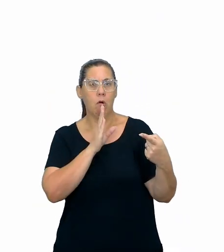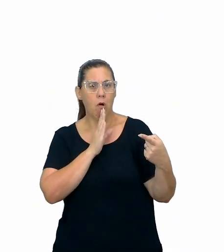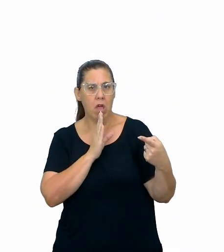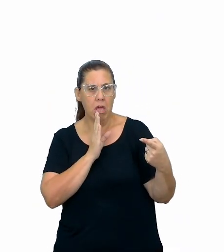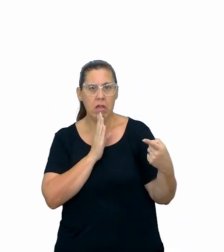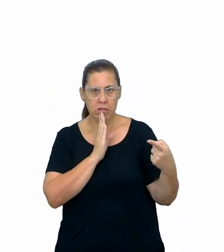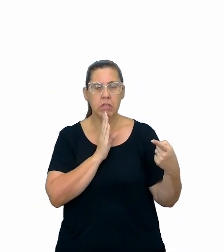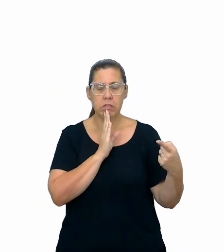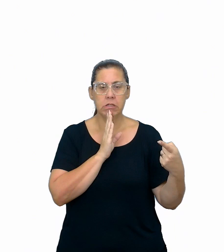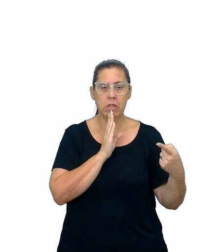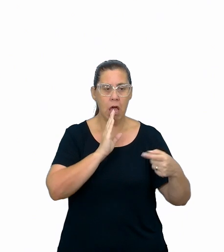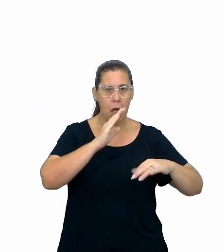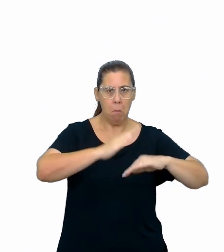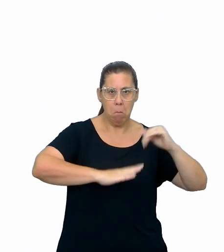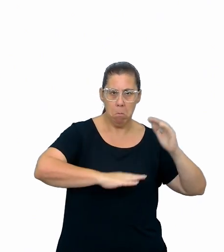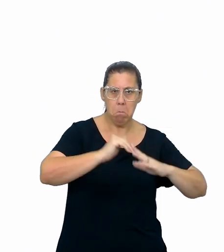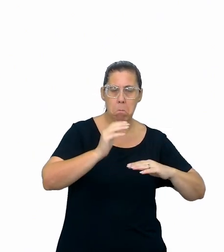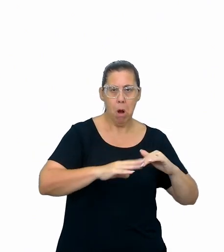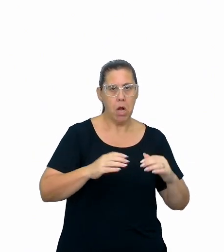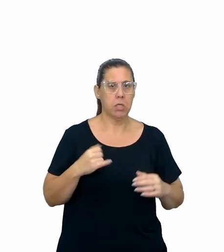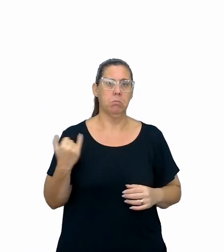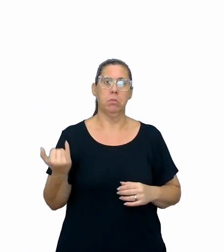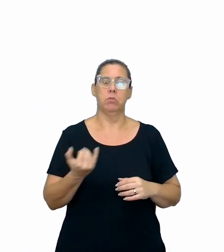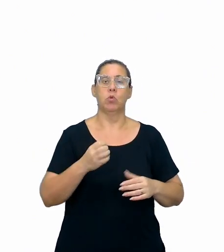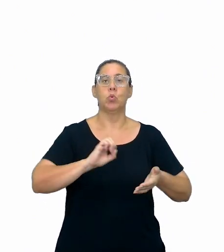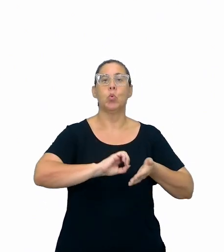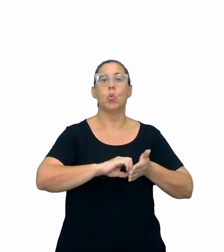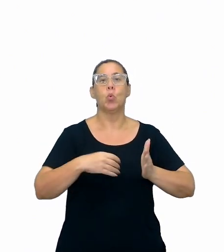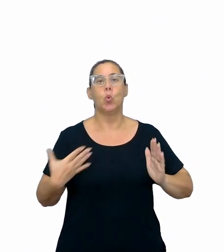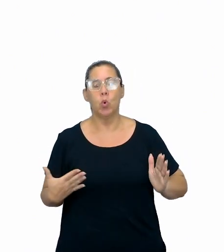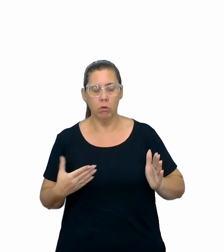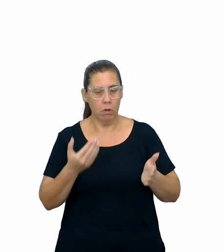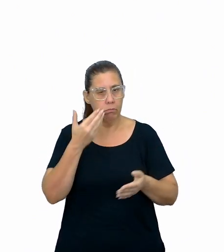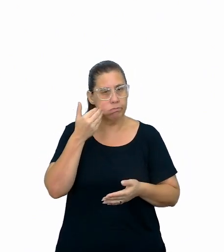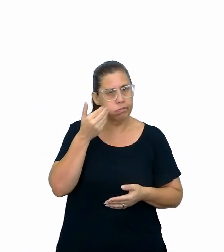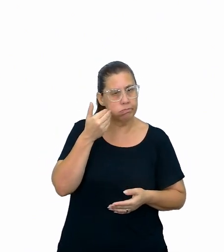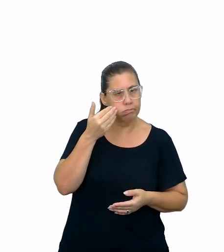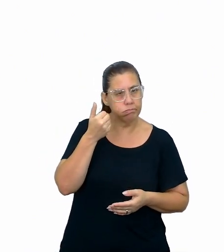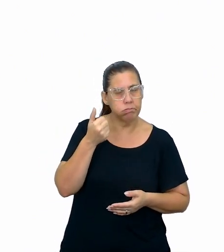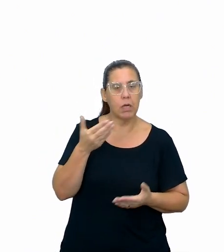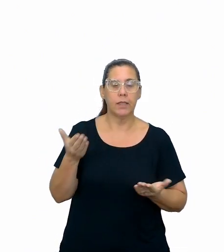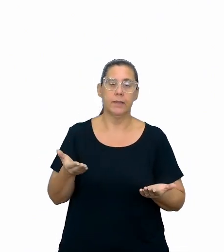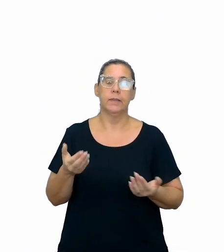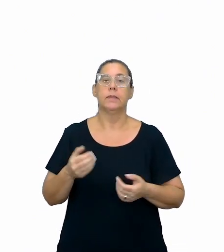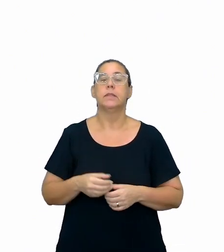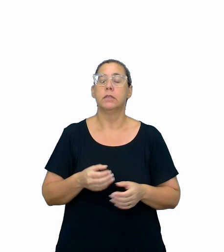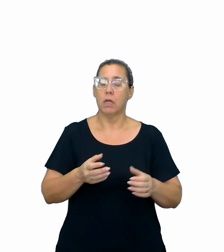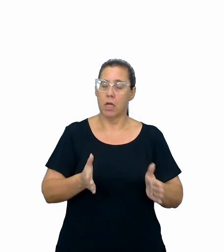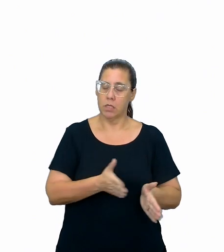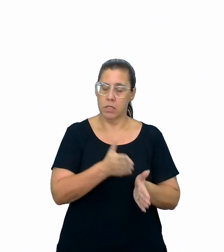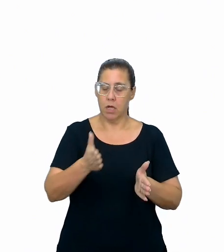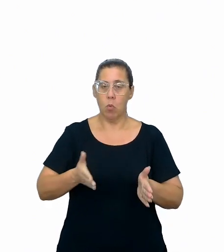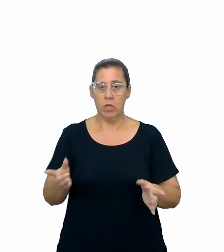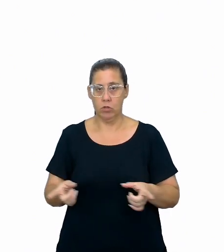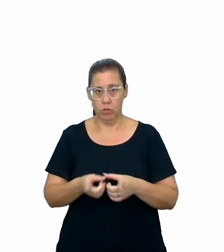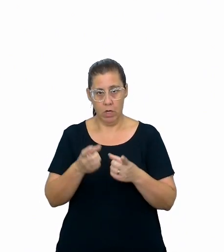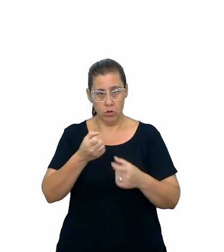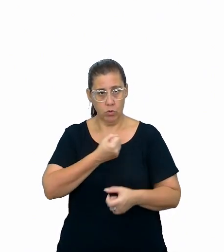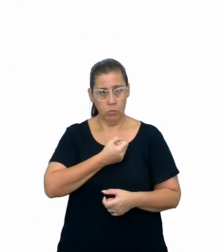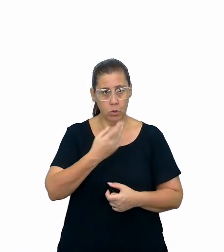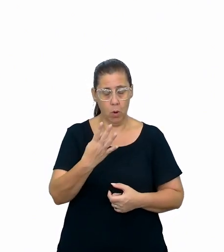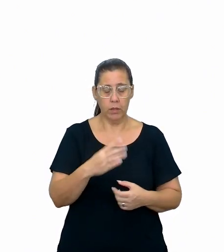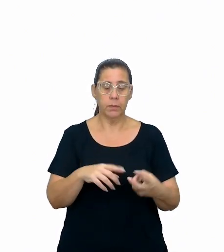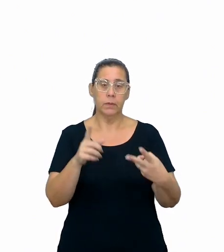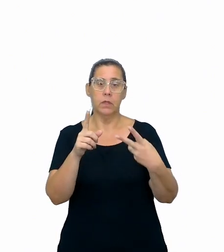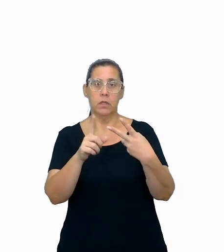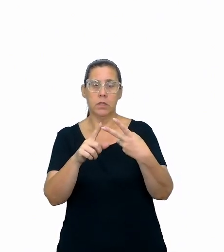as habilidades essenciais do currículo paulista que serão exploradas aí na sequência didática 4. No